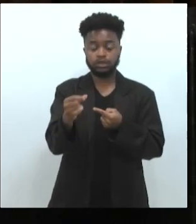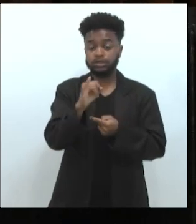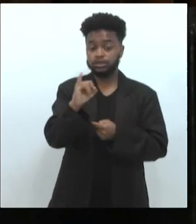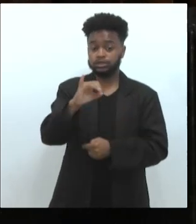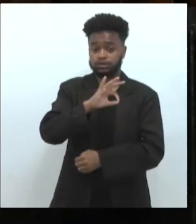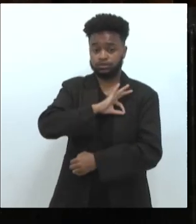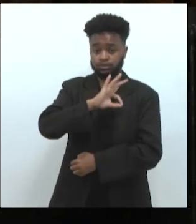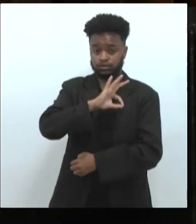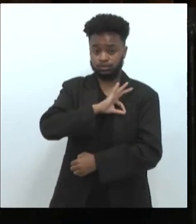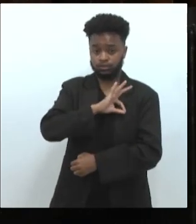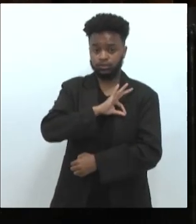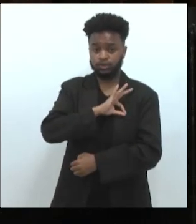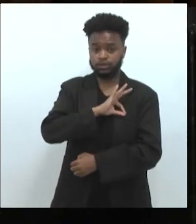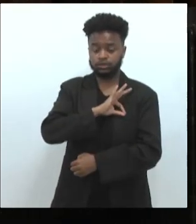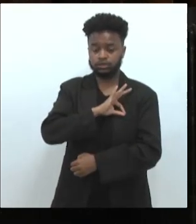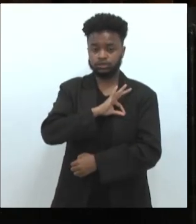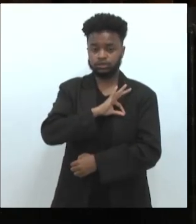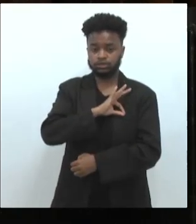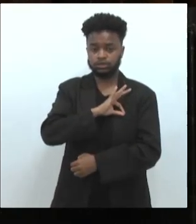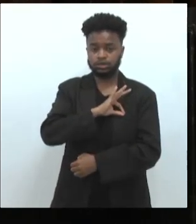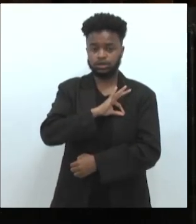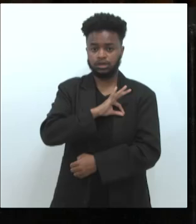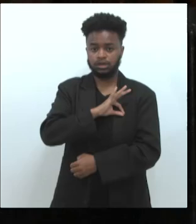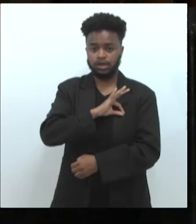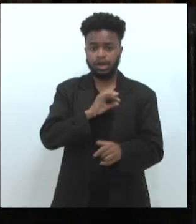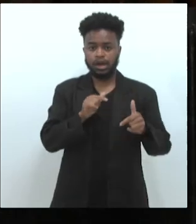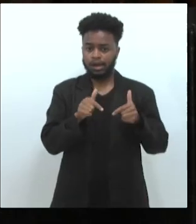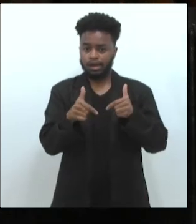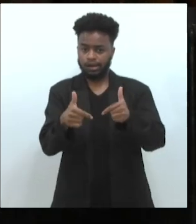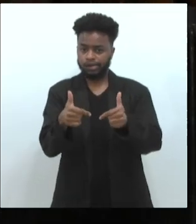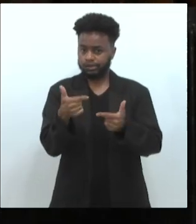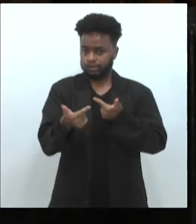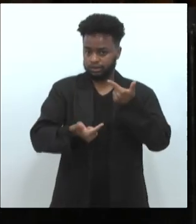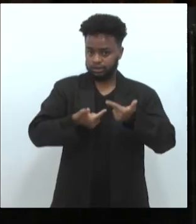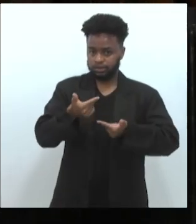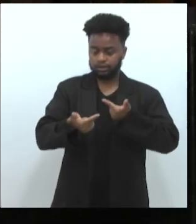polícia acaba de executar o seu trabalho,